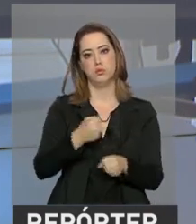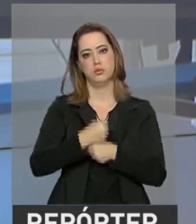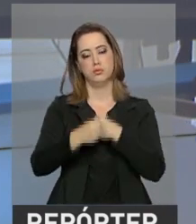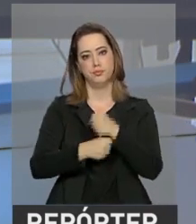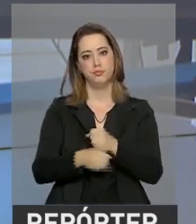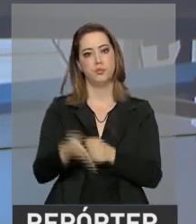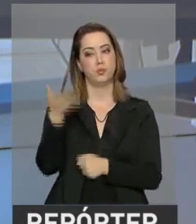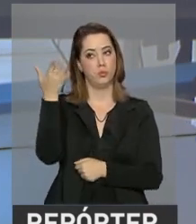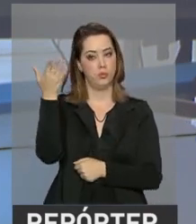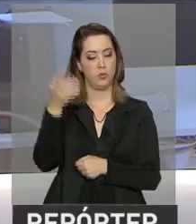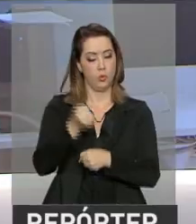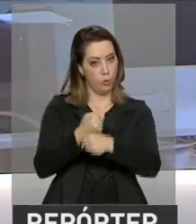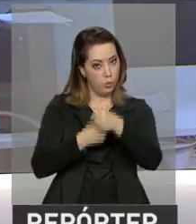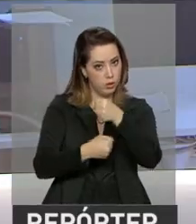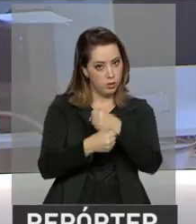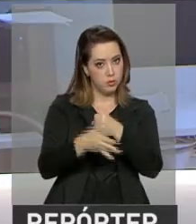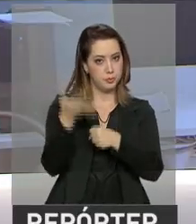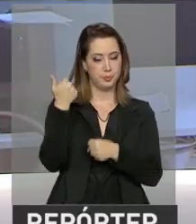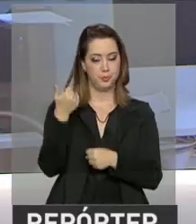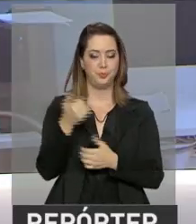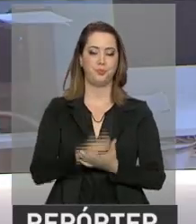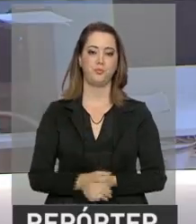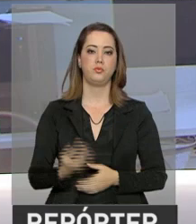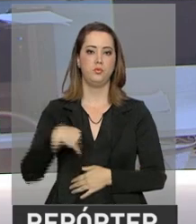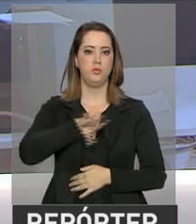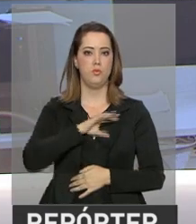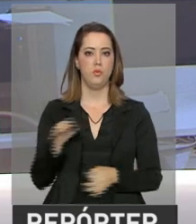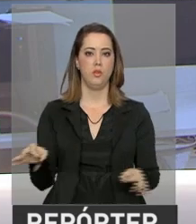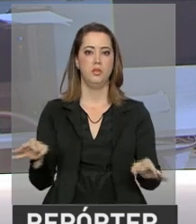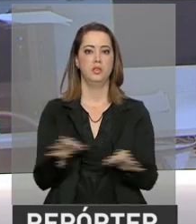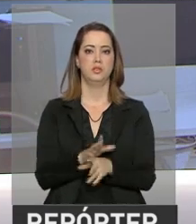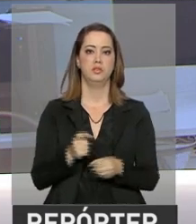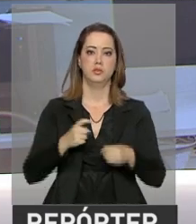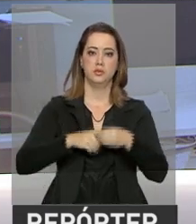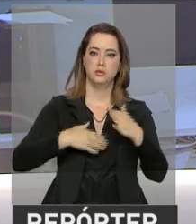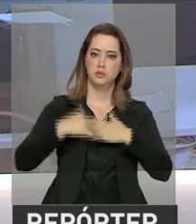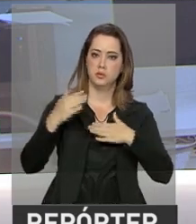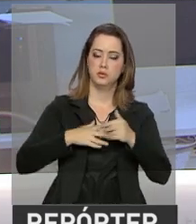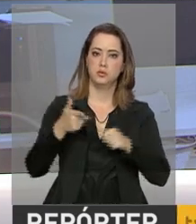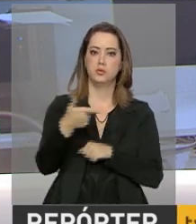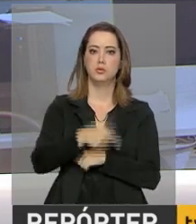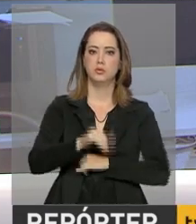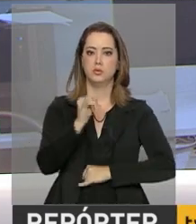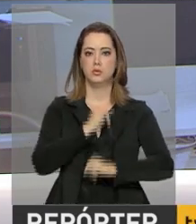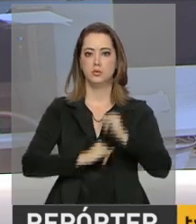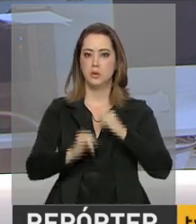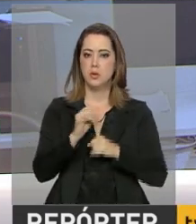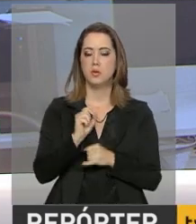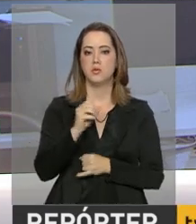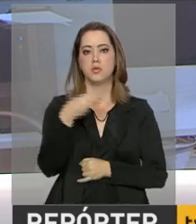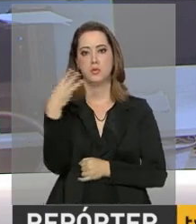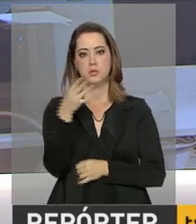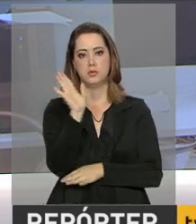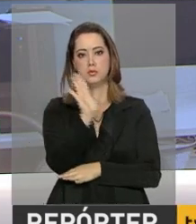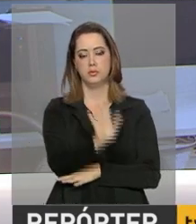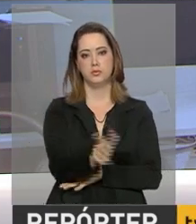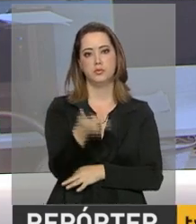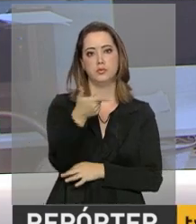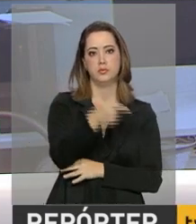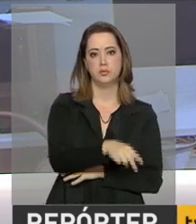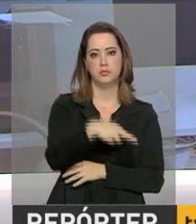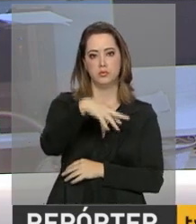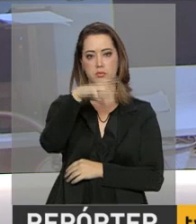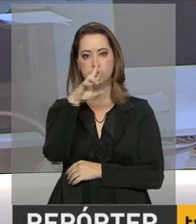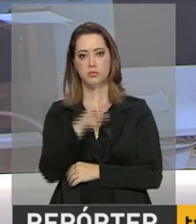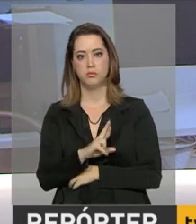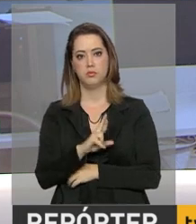estado no ano passado nós ficamos por aqui voltamos a qualquer momento com outras informações ou as da tarde na próxima edição